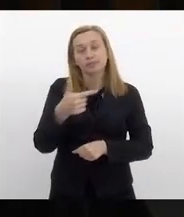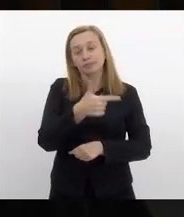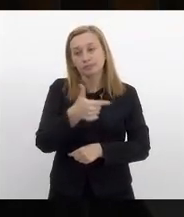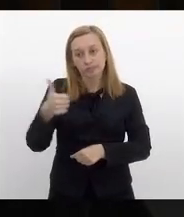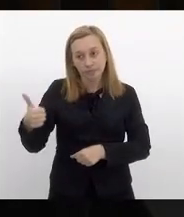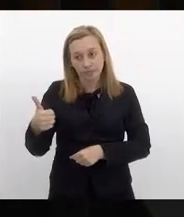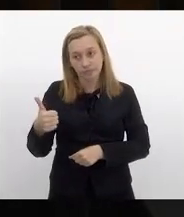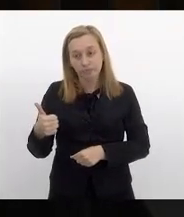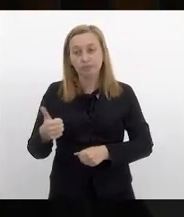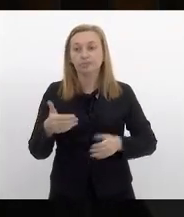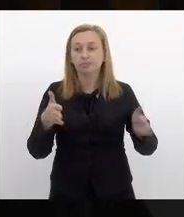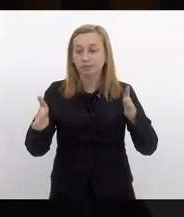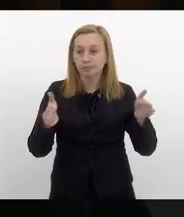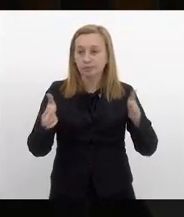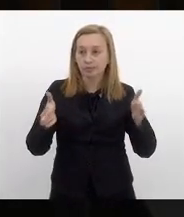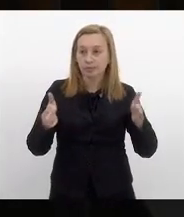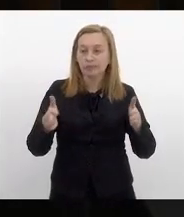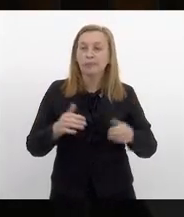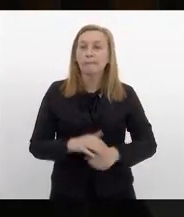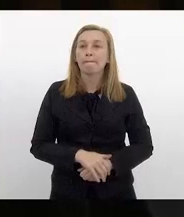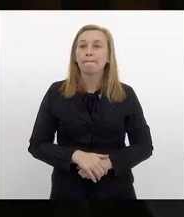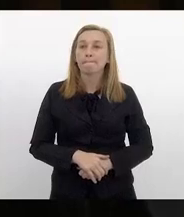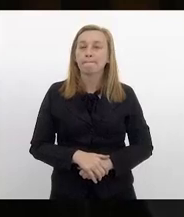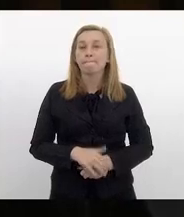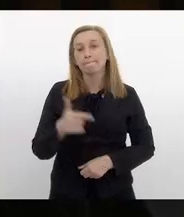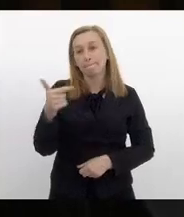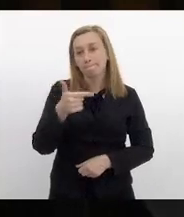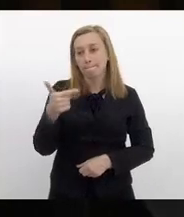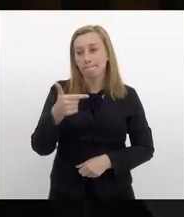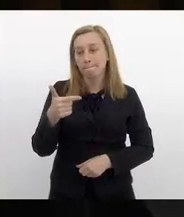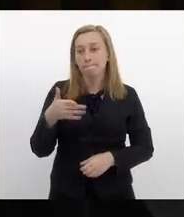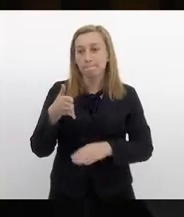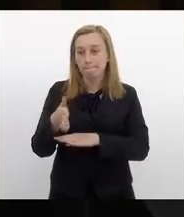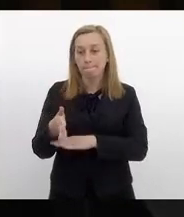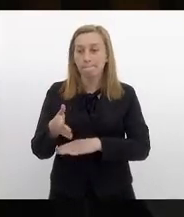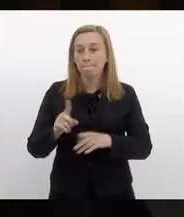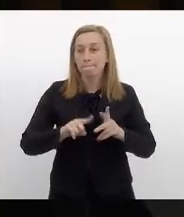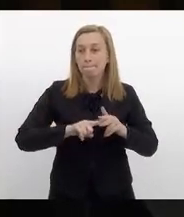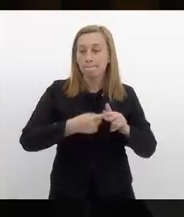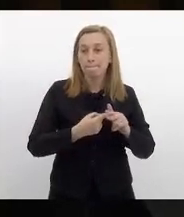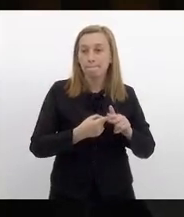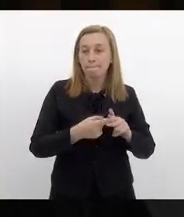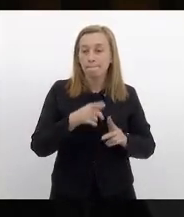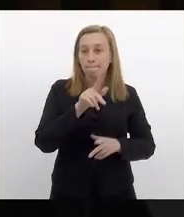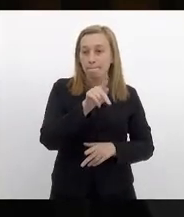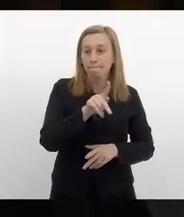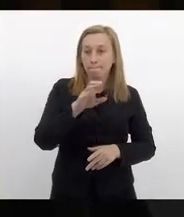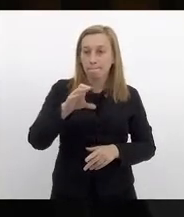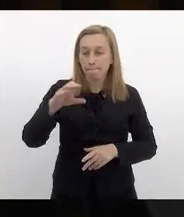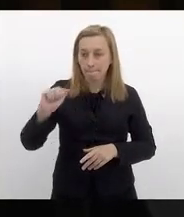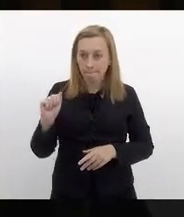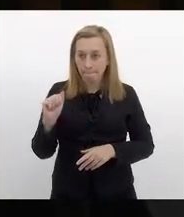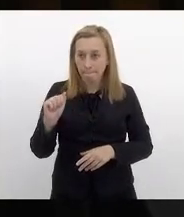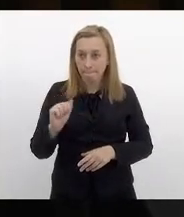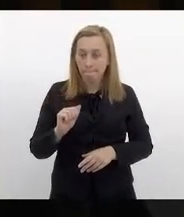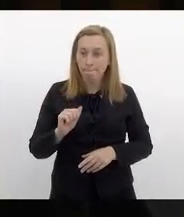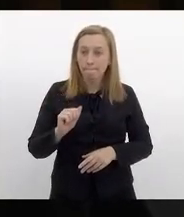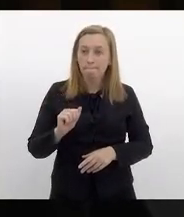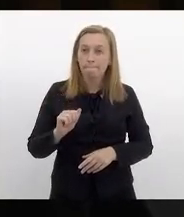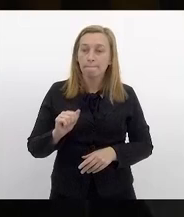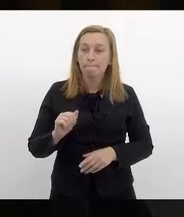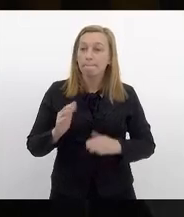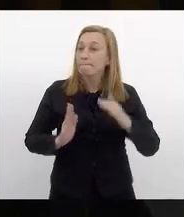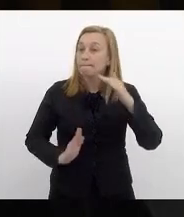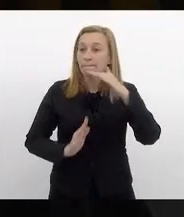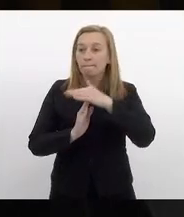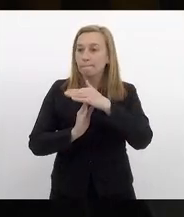21, leva isso para 22, corrigindo pelo IPCA, e aquilo é o teu limite